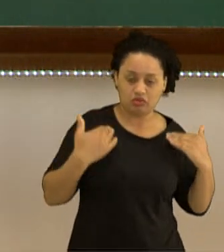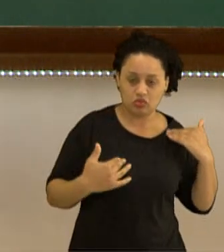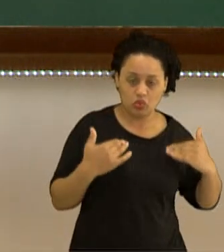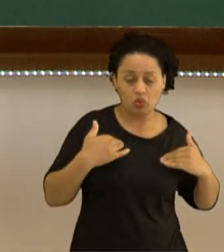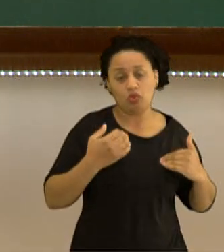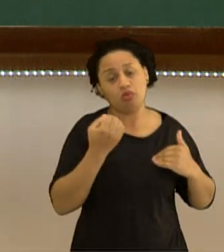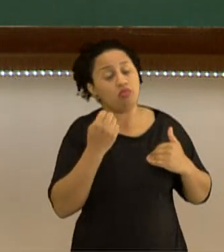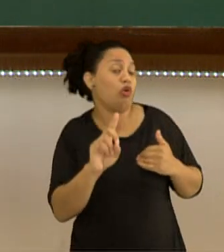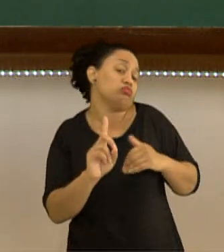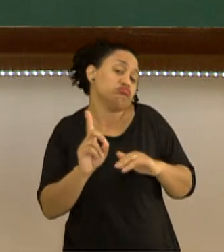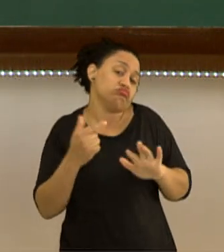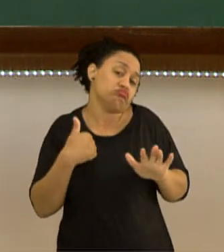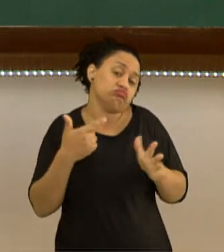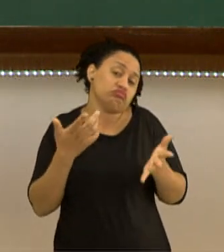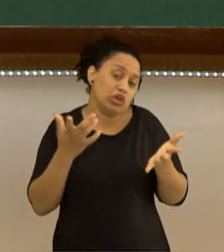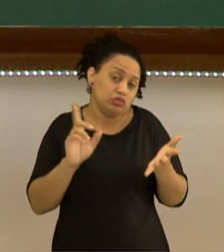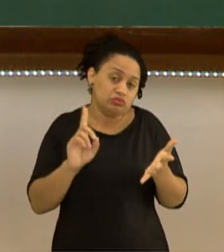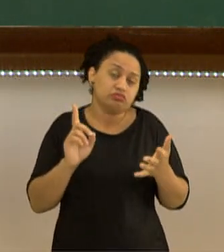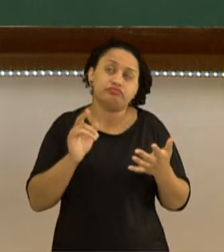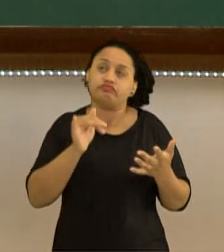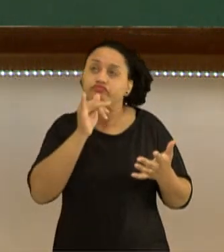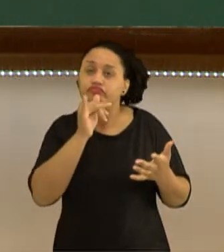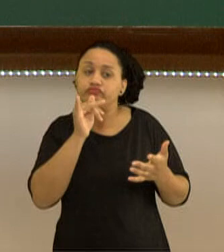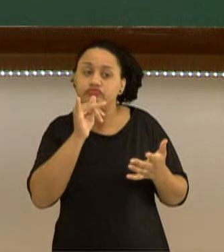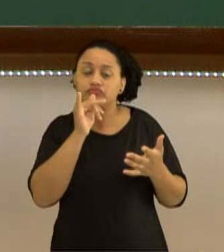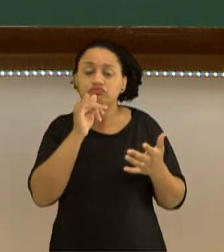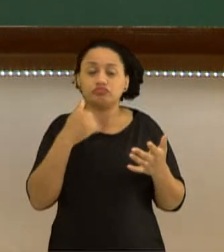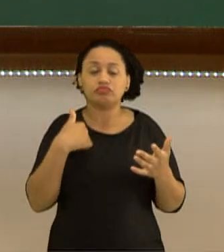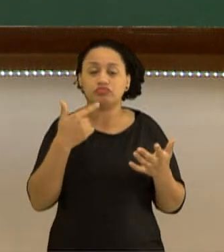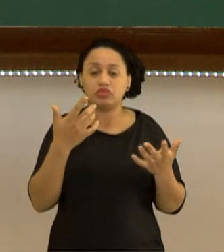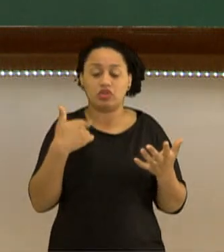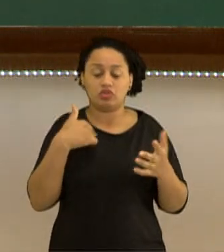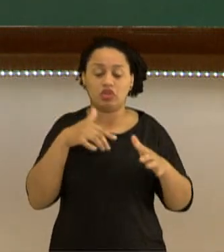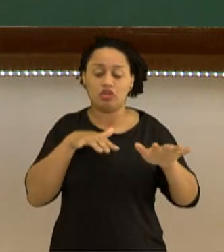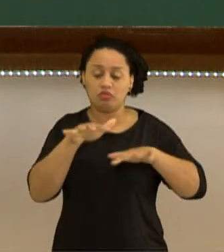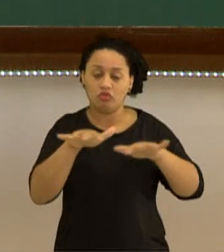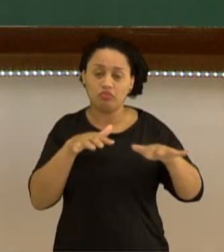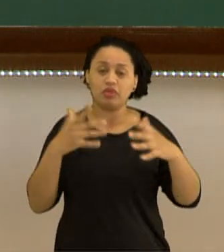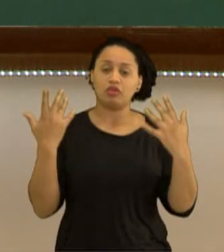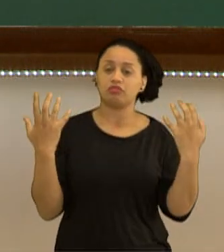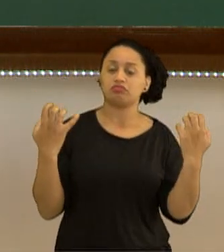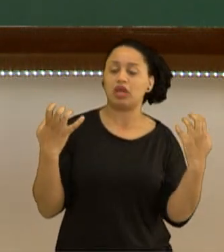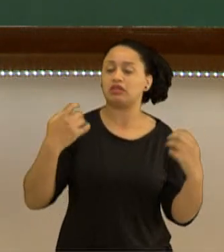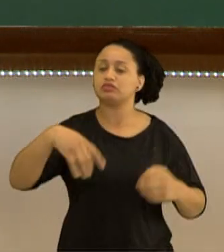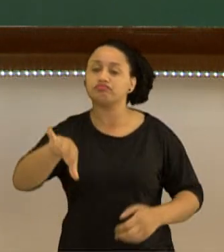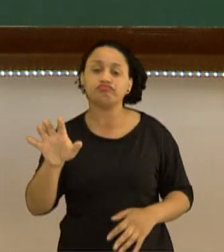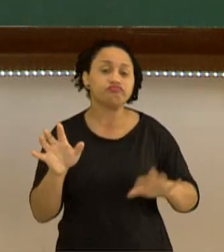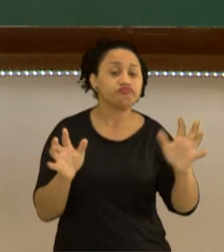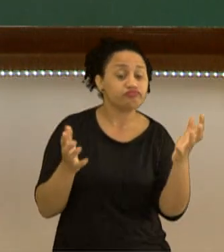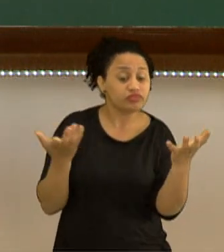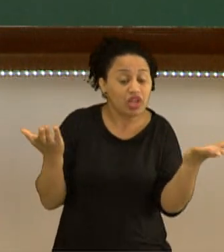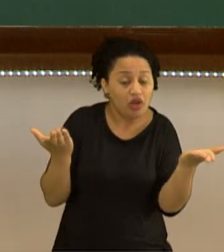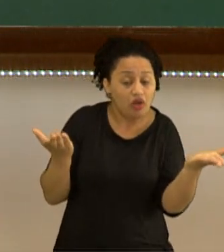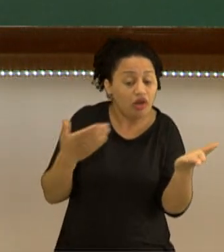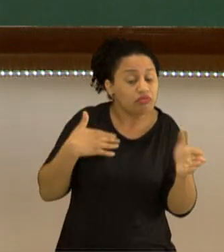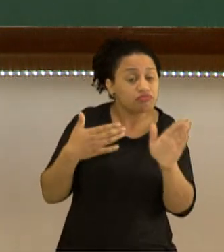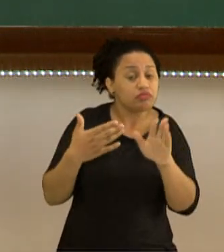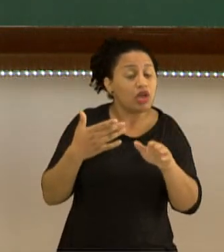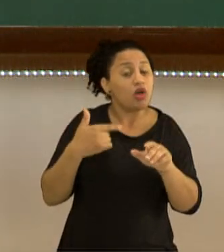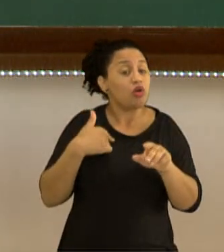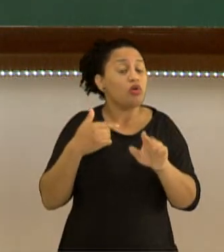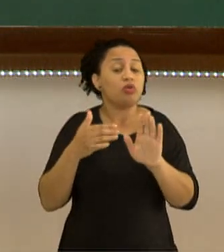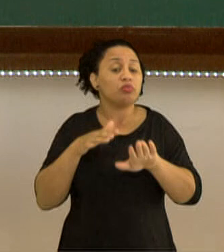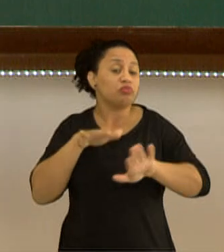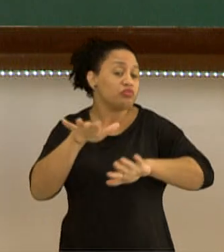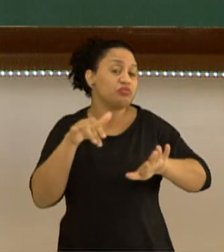movimentos involuntários, como, por exemplo, quando eu estou aqui movimentando os meus braços nessa aula, é um tipo de movimento voluntário, ou